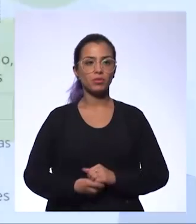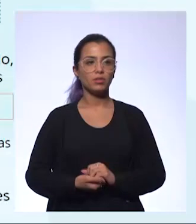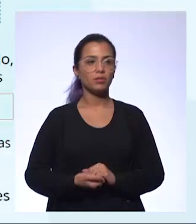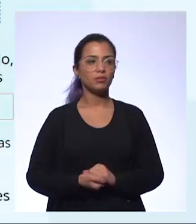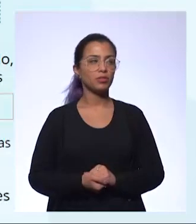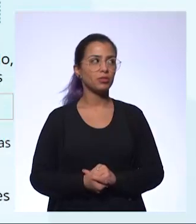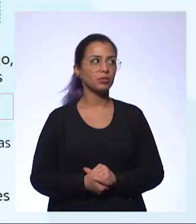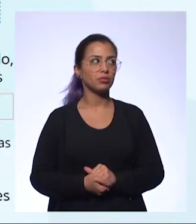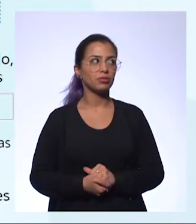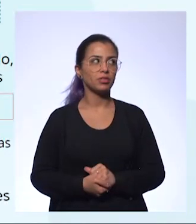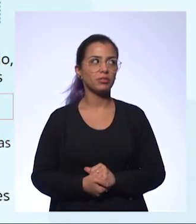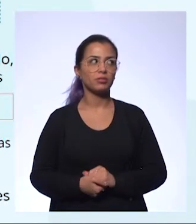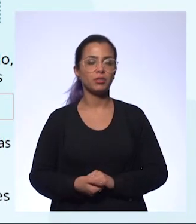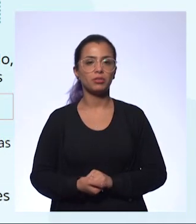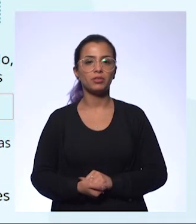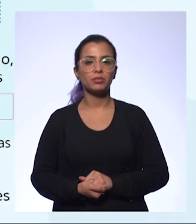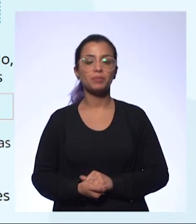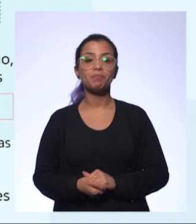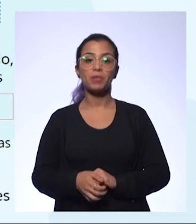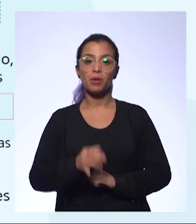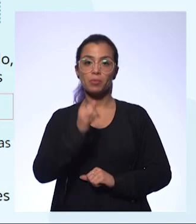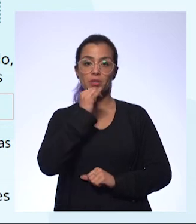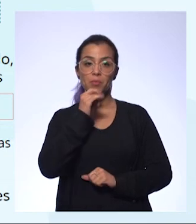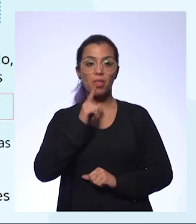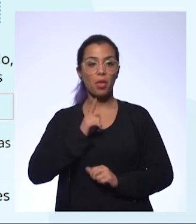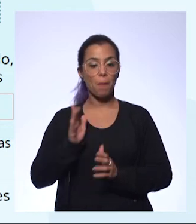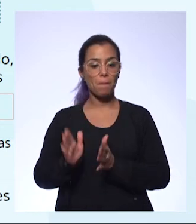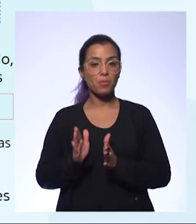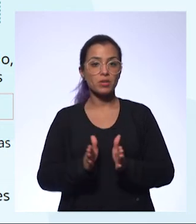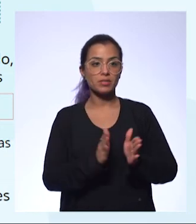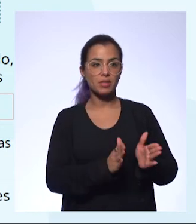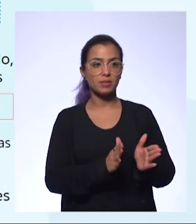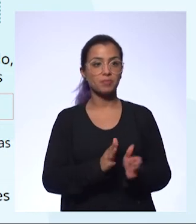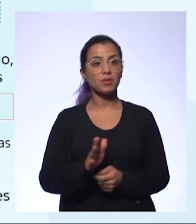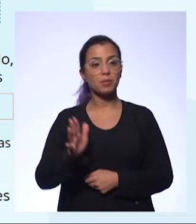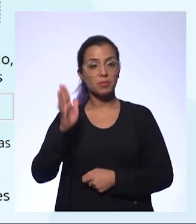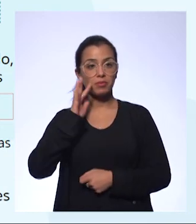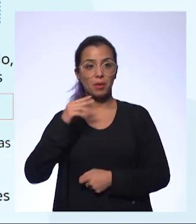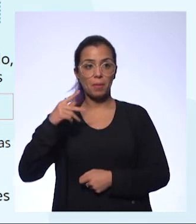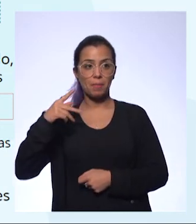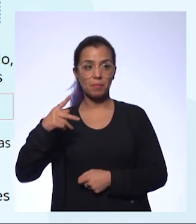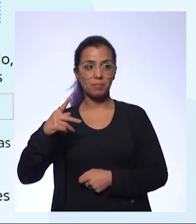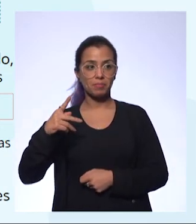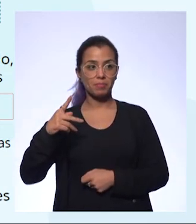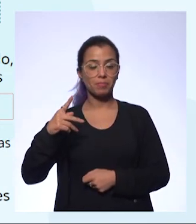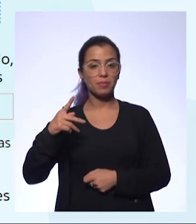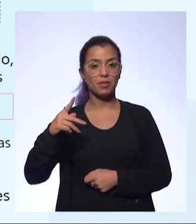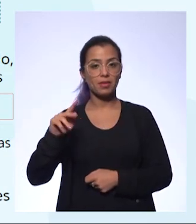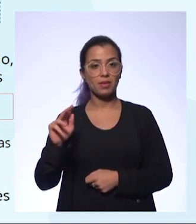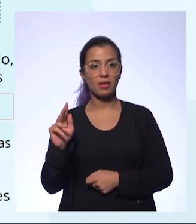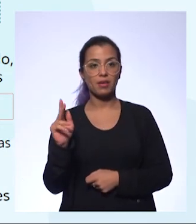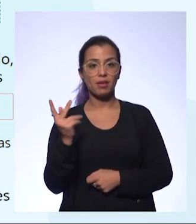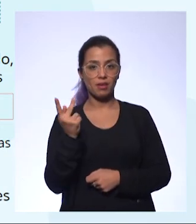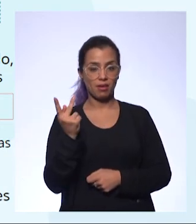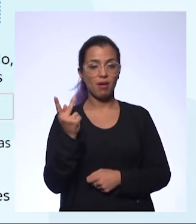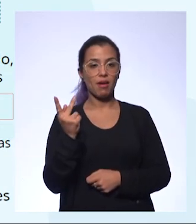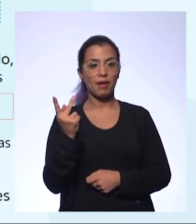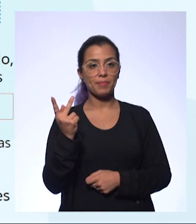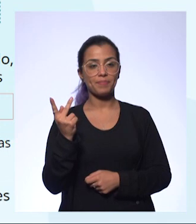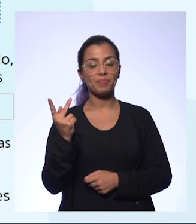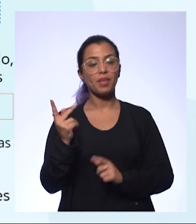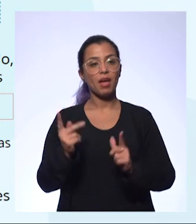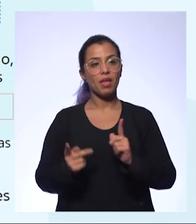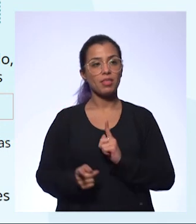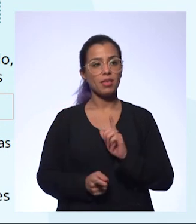processo. Quando a gente fala, né, ali no pH, nas enzimas que tem ali na boca, a gente está falando